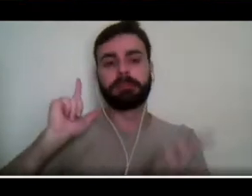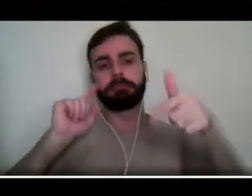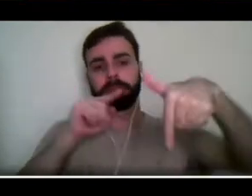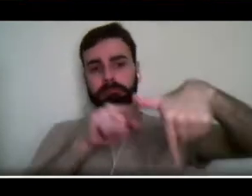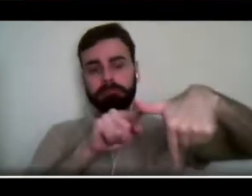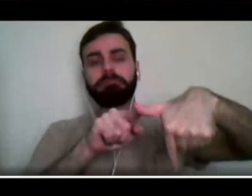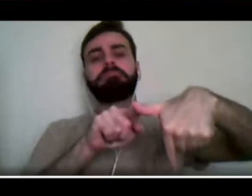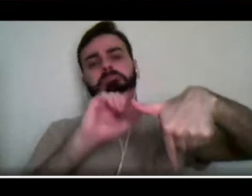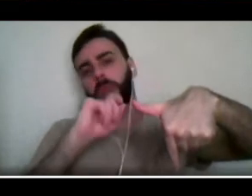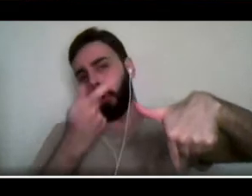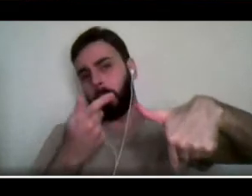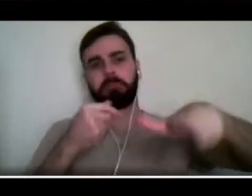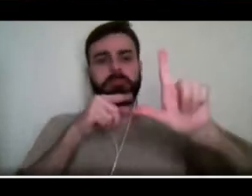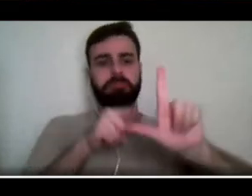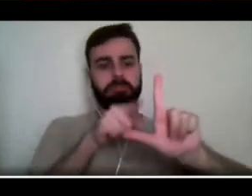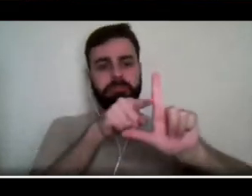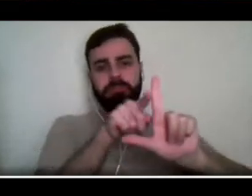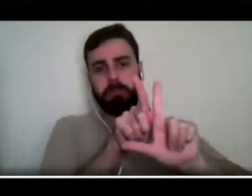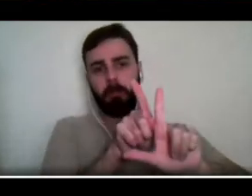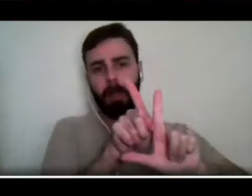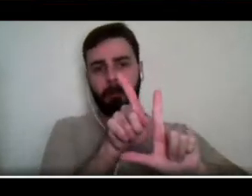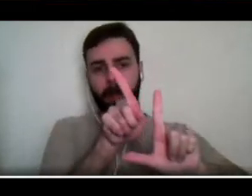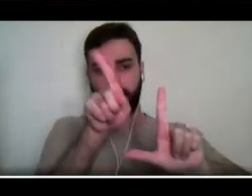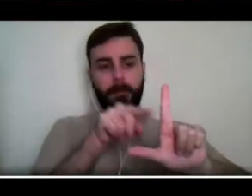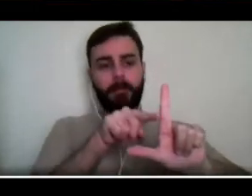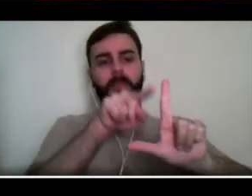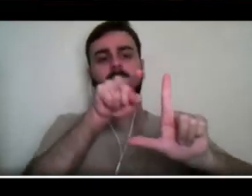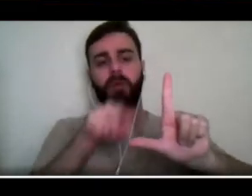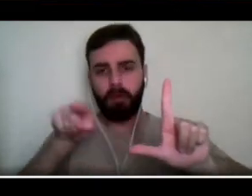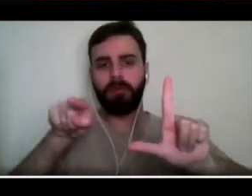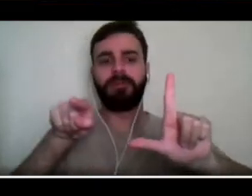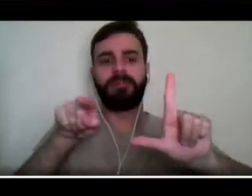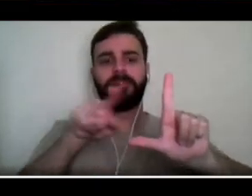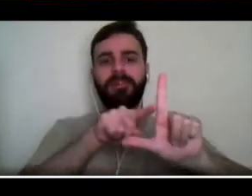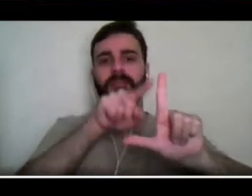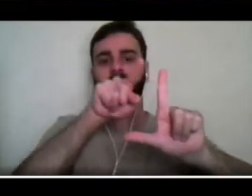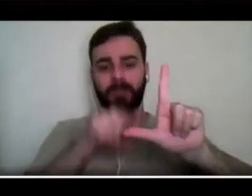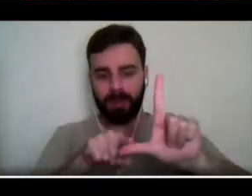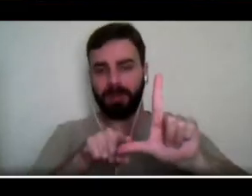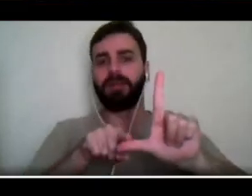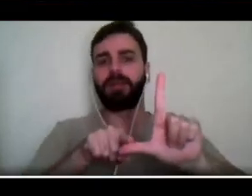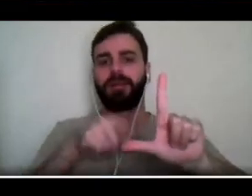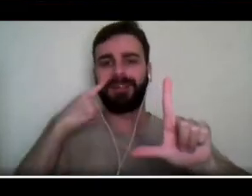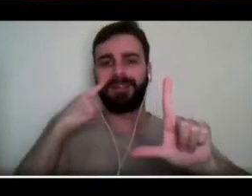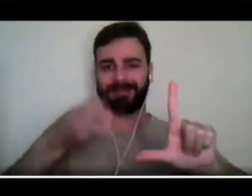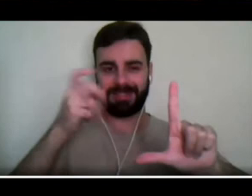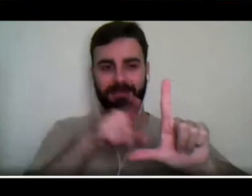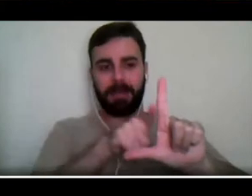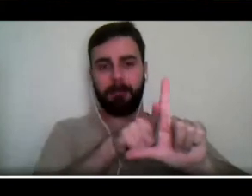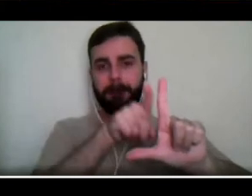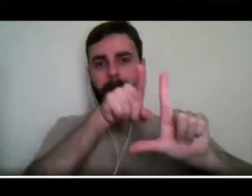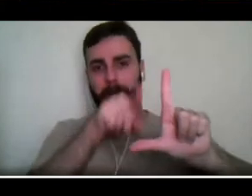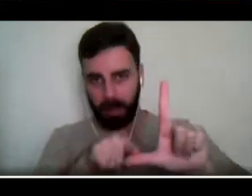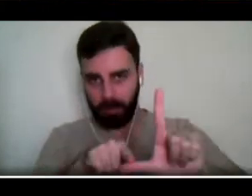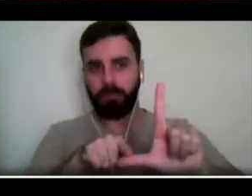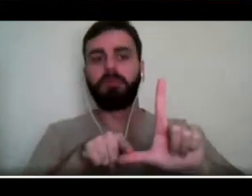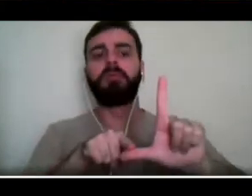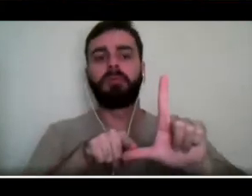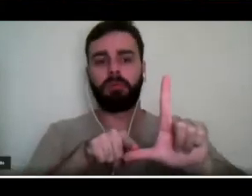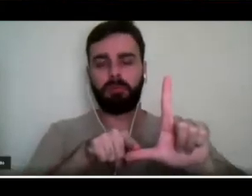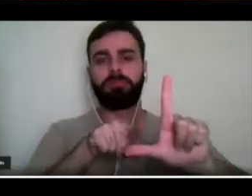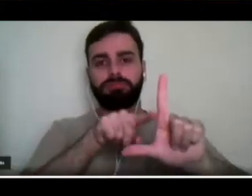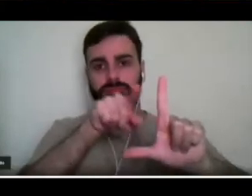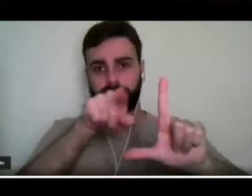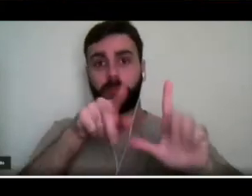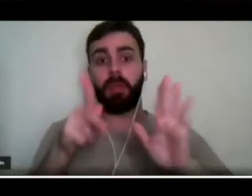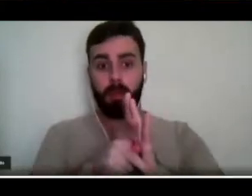Isso aqui é como y varia no tempo, né? E como é que a